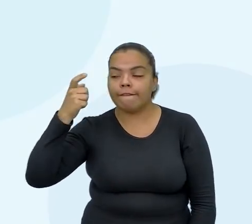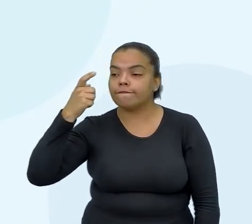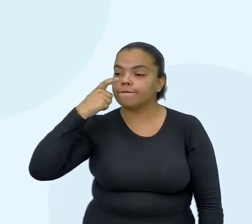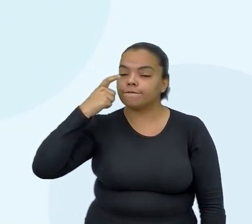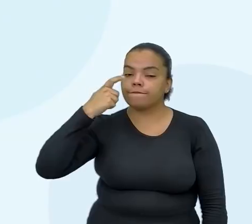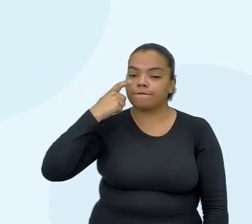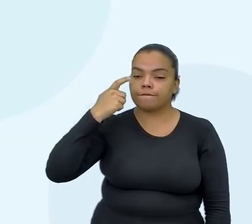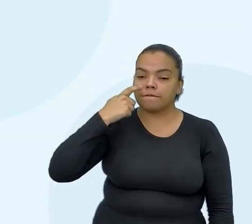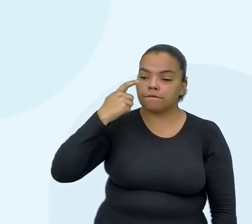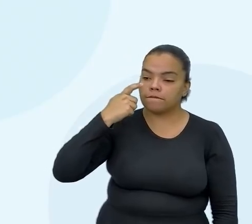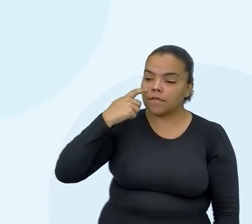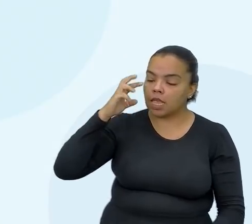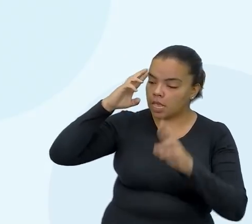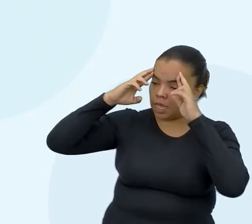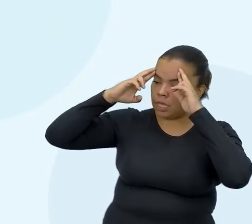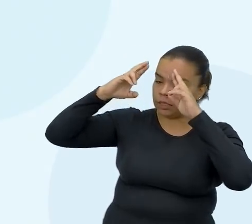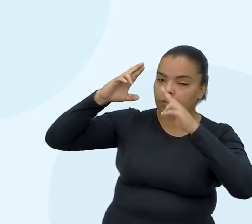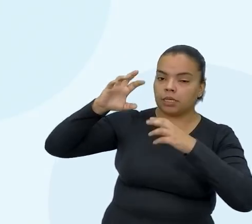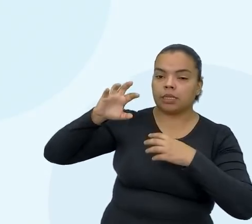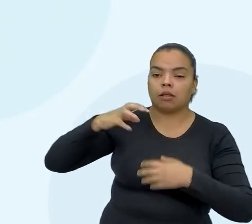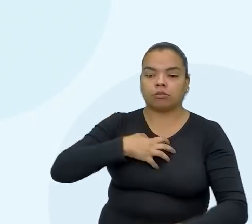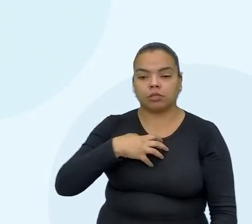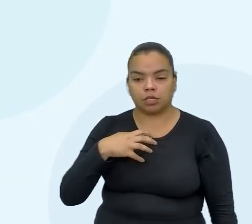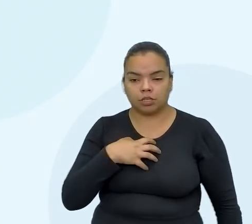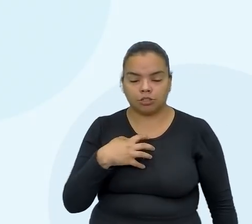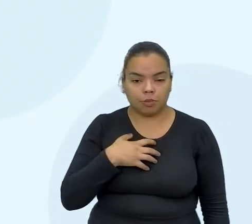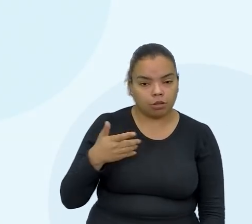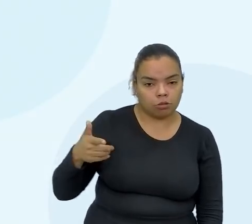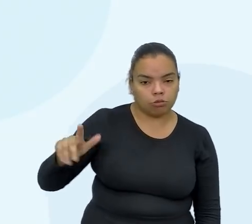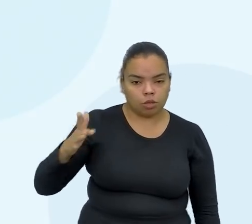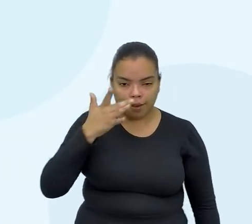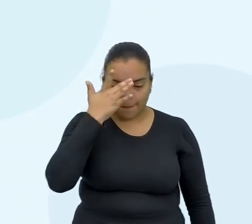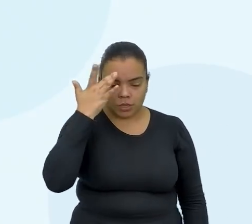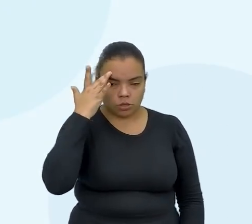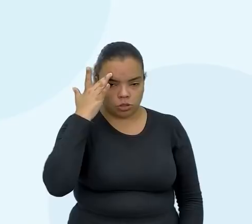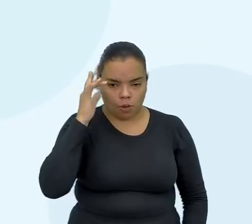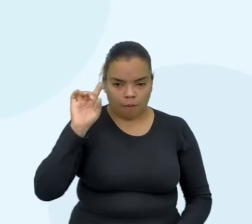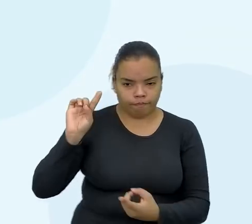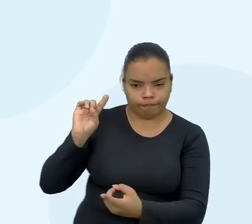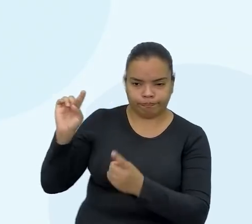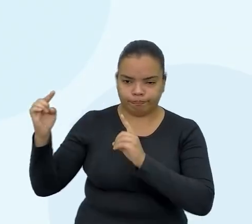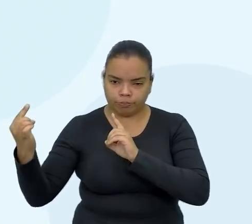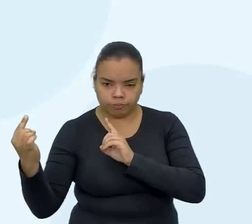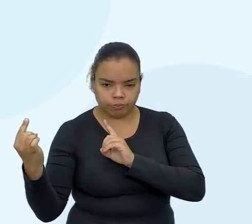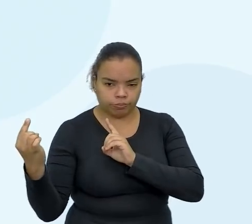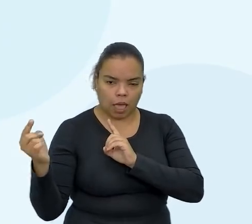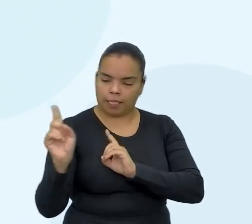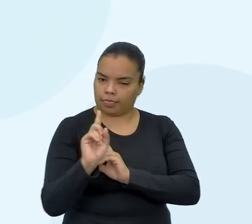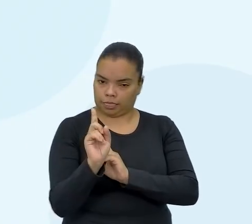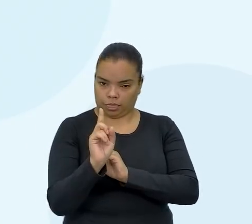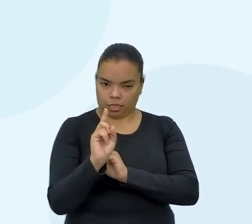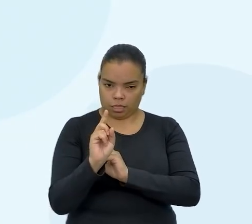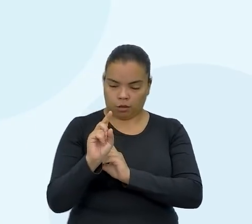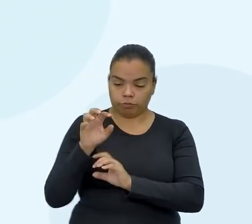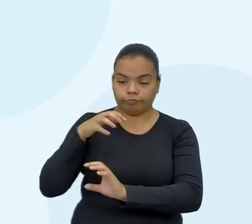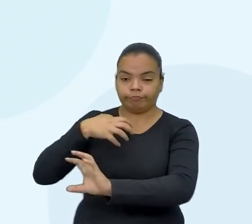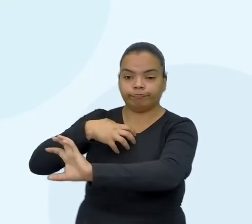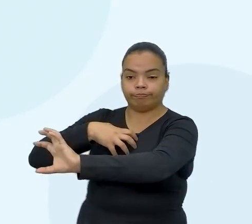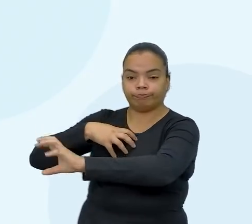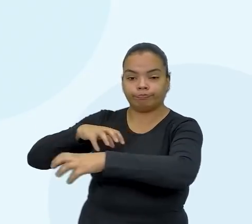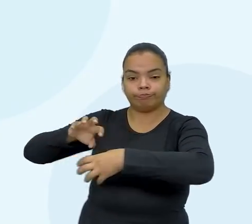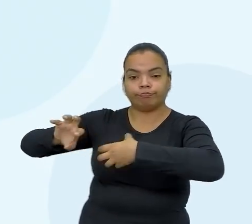reconhecer o sentimento do outro. Não tem a ver com estar no lugar do outro, mas reconhecer que o outro tem